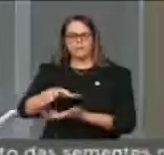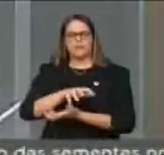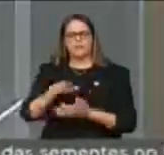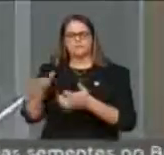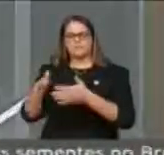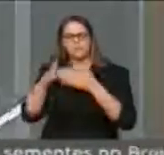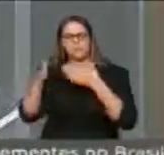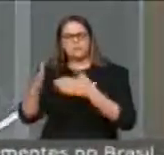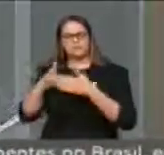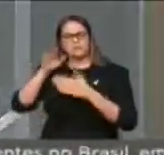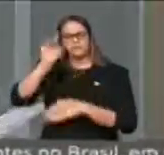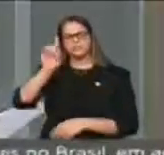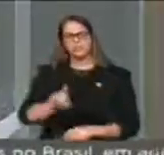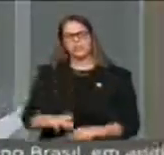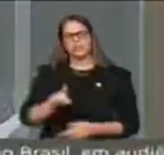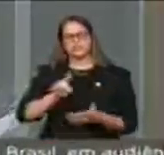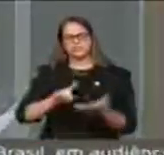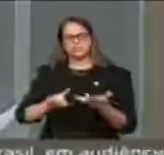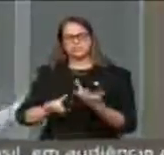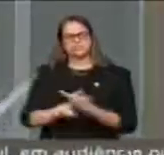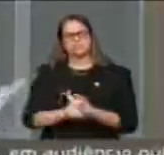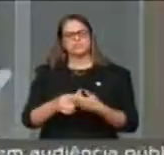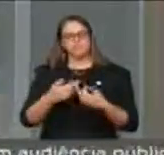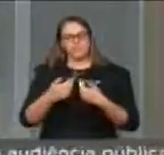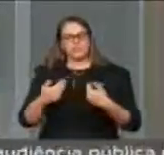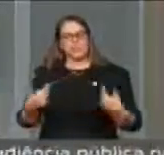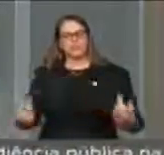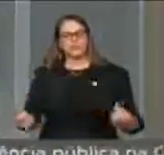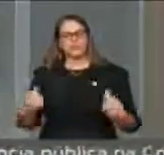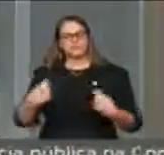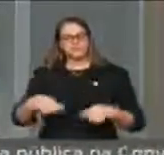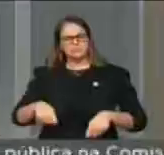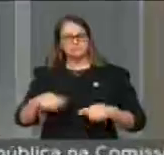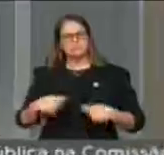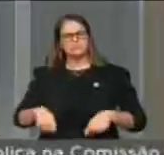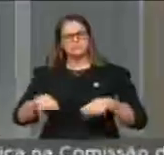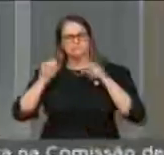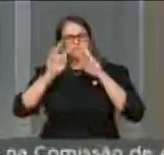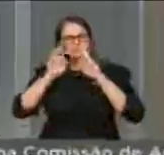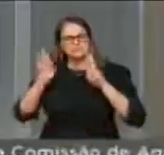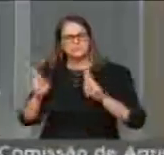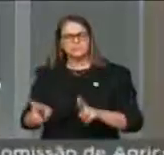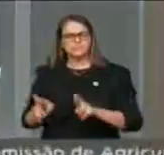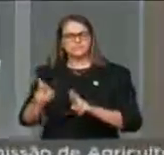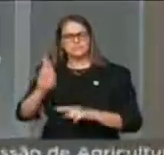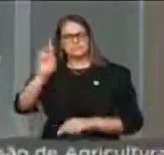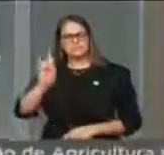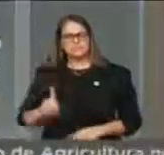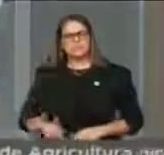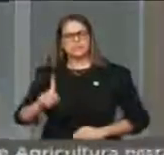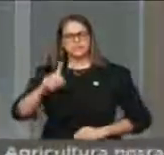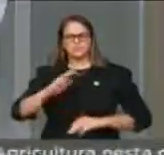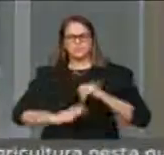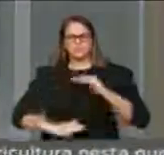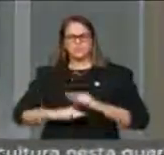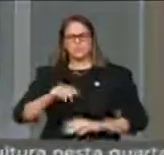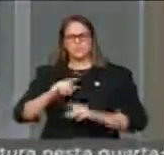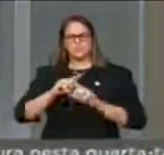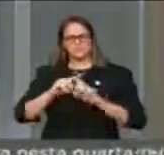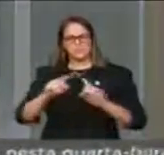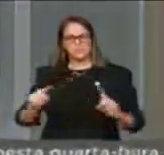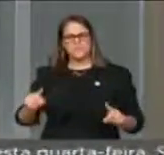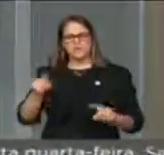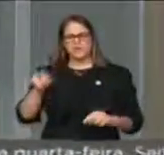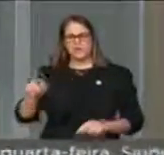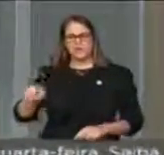direitos constituídos absolutos à categoria e à profissão. E ontem ele dá um gesto de carinho